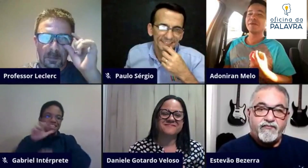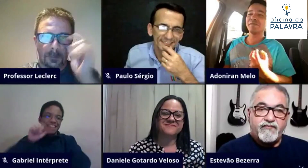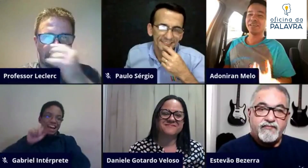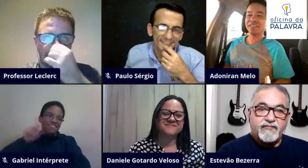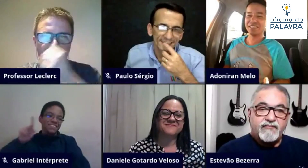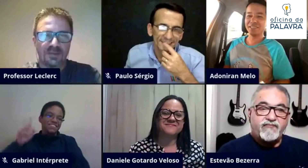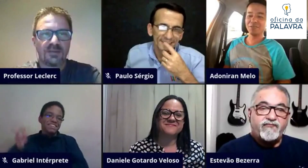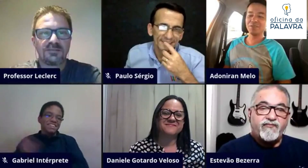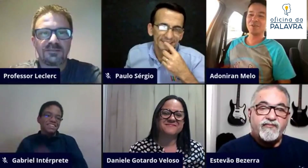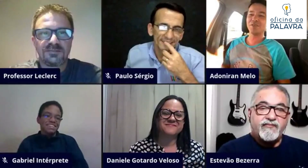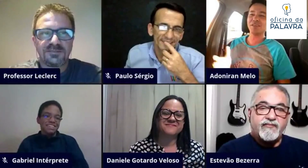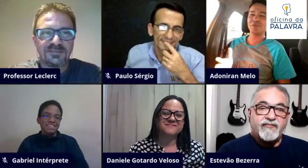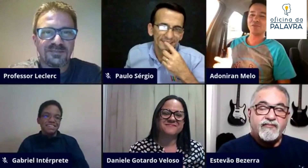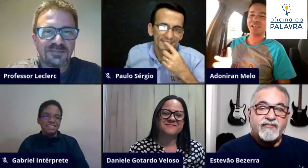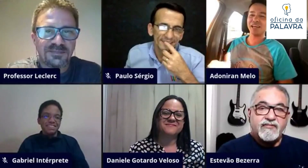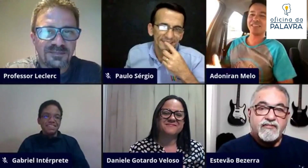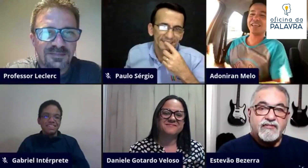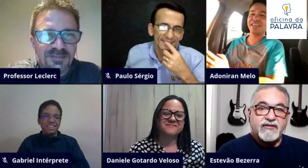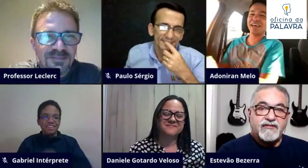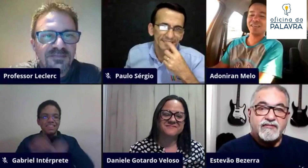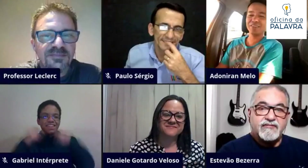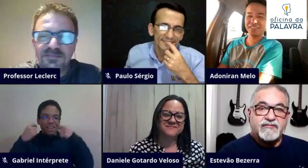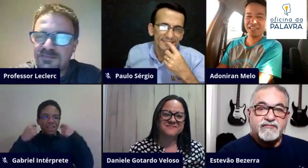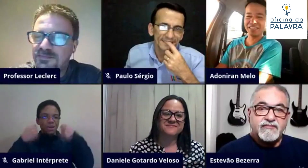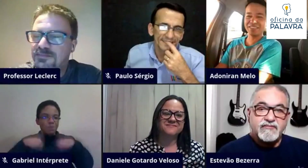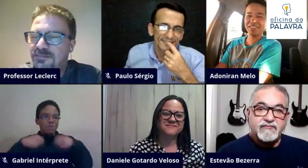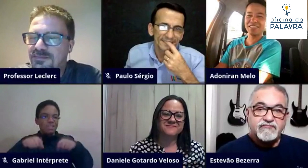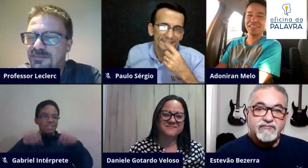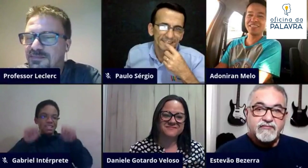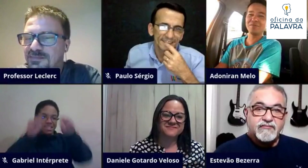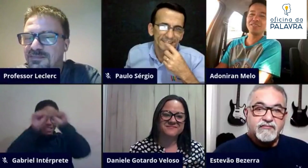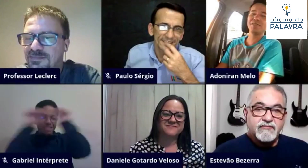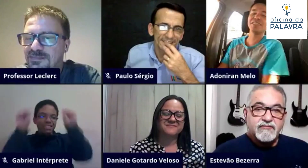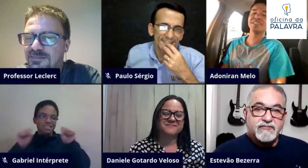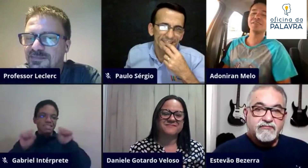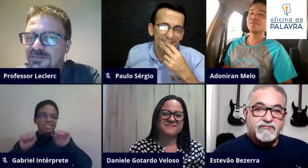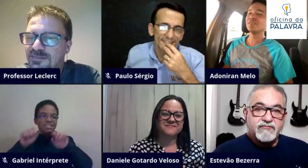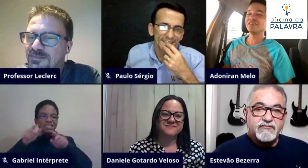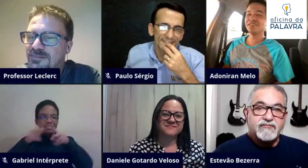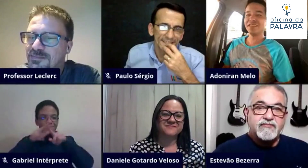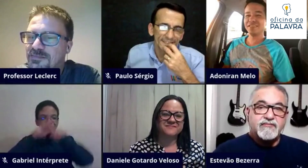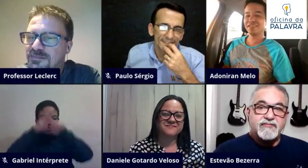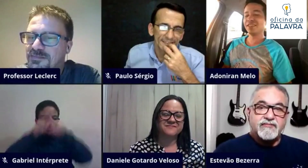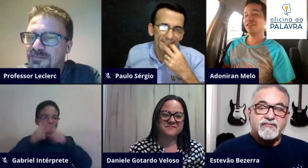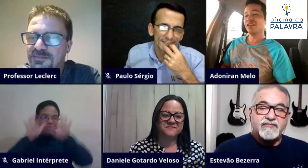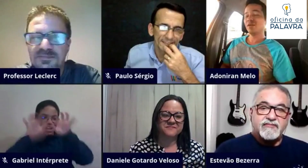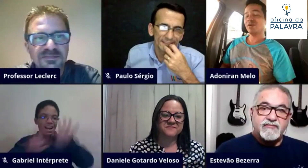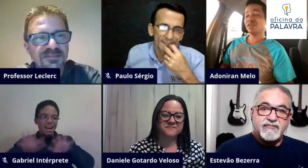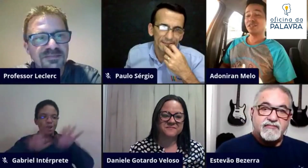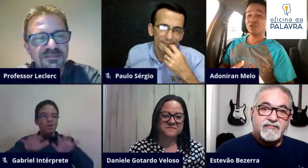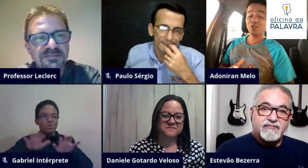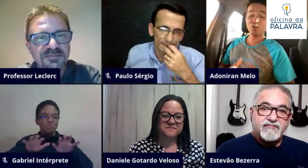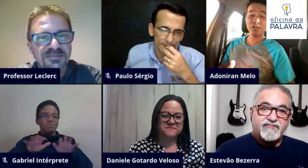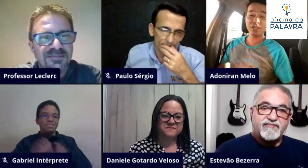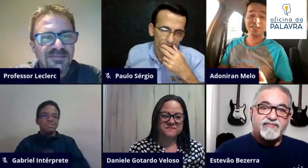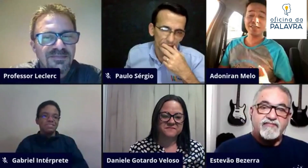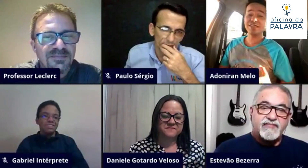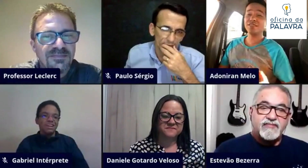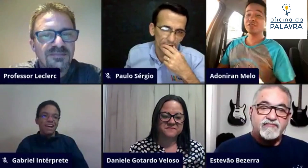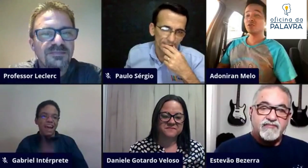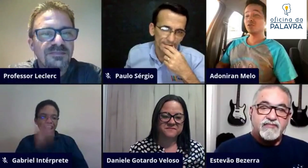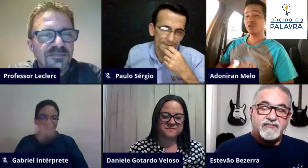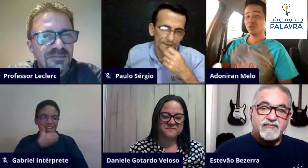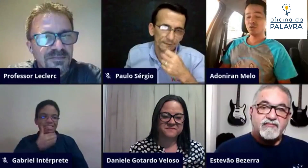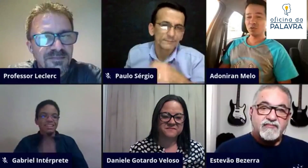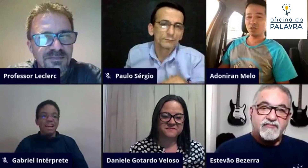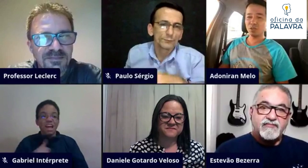vamos ter aplicativo, viu? O Estevão falar, tem lá no site da Sociedade Bíblica. Então, gente, eu acredito que toda